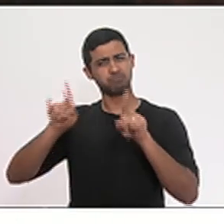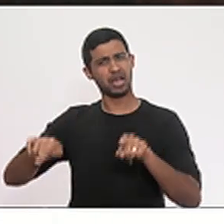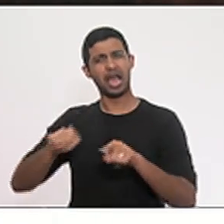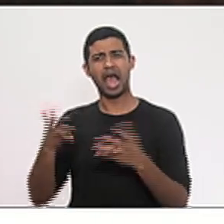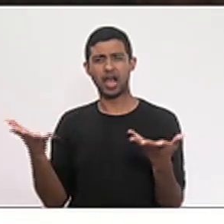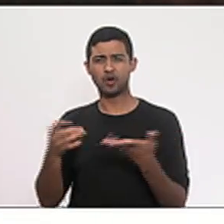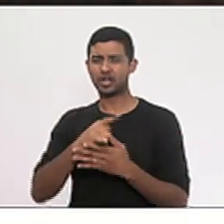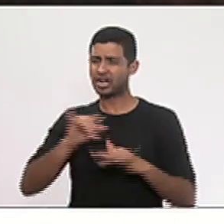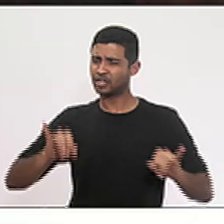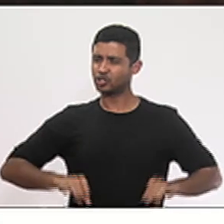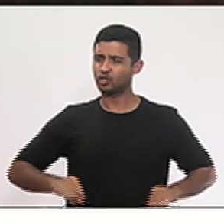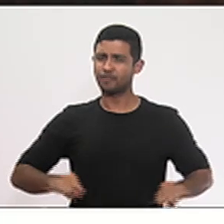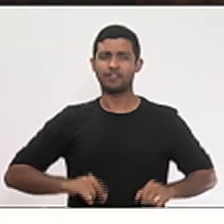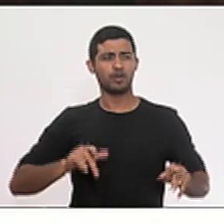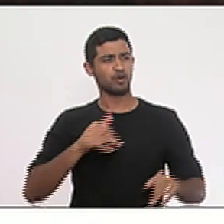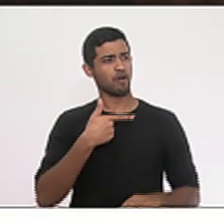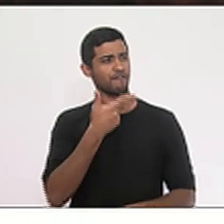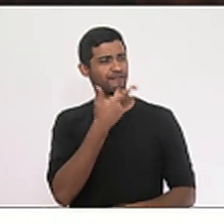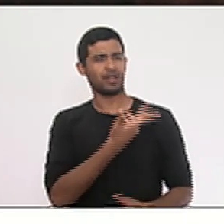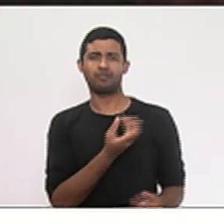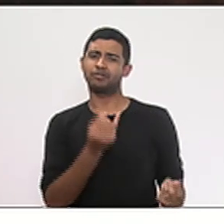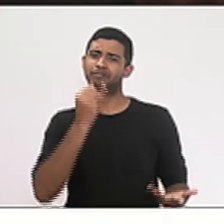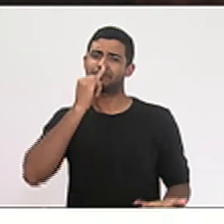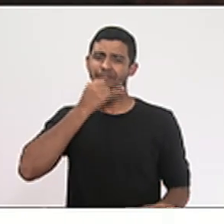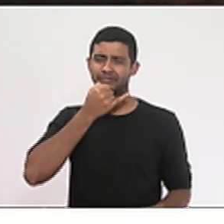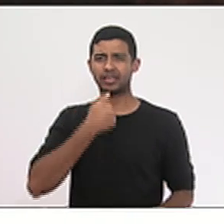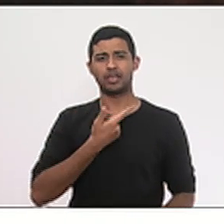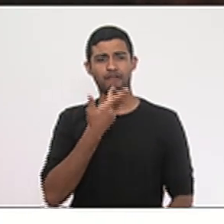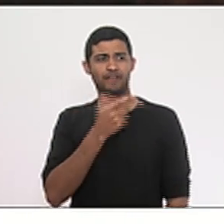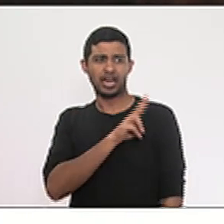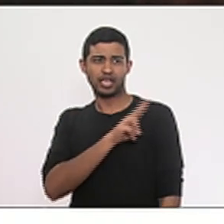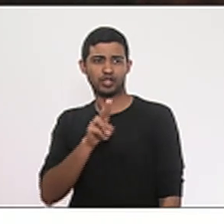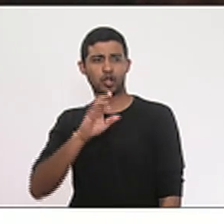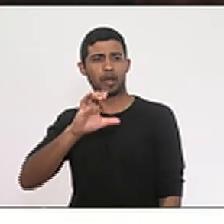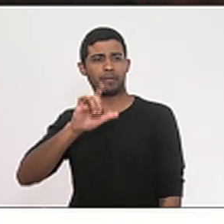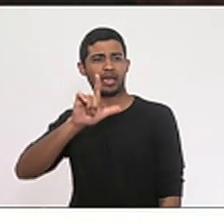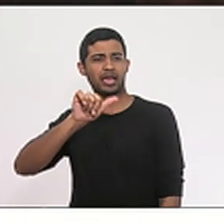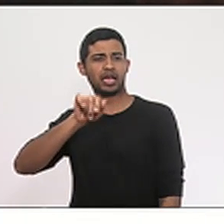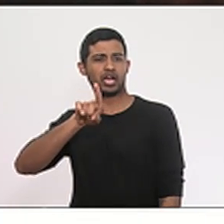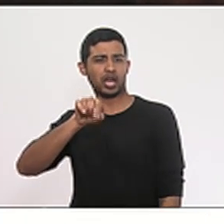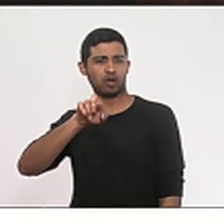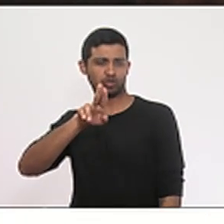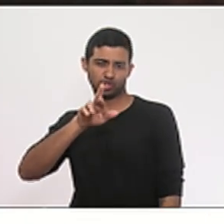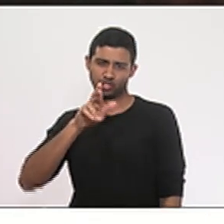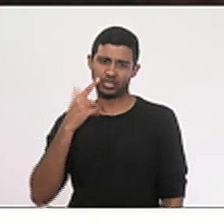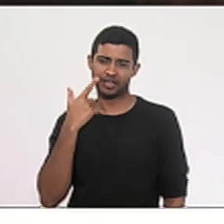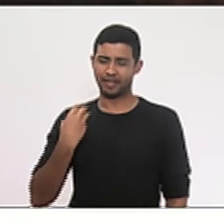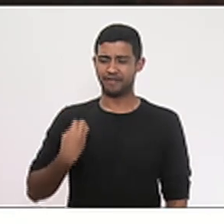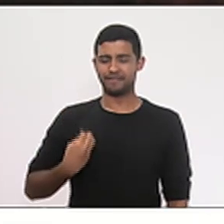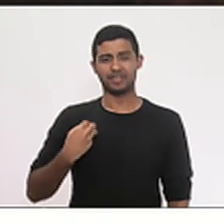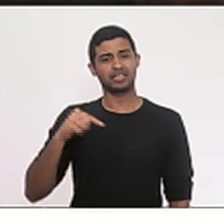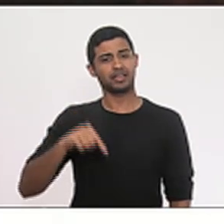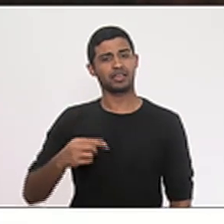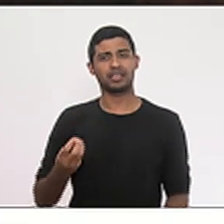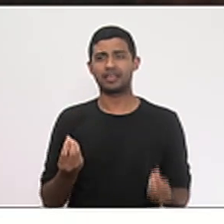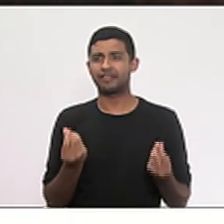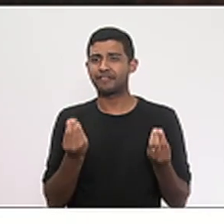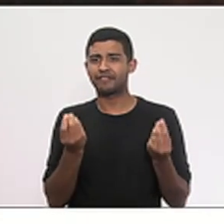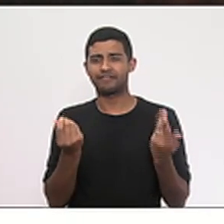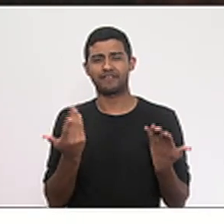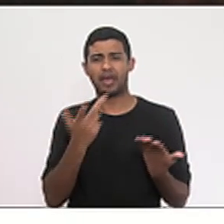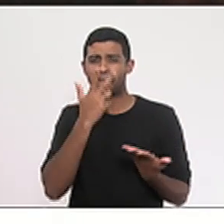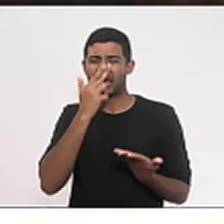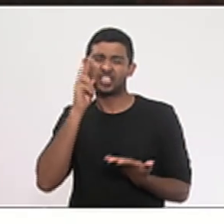foi dito aqui, infelizmente, eu citei aqui o nome do Claudino que está aqui presente, mas apagou um pouco a memória